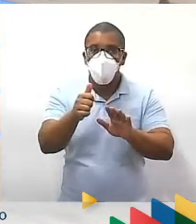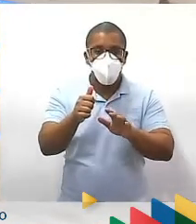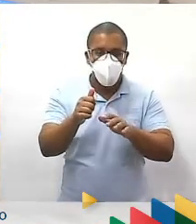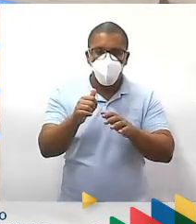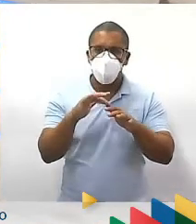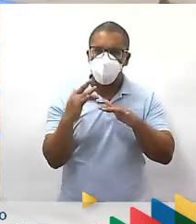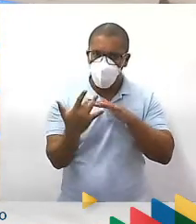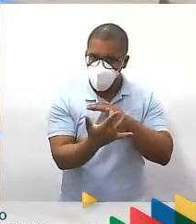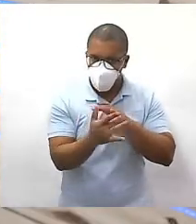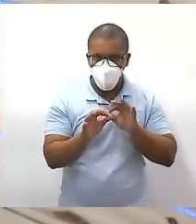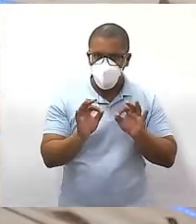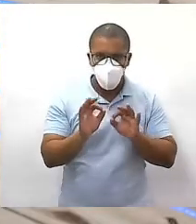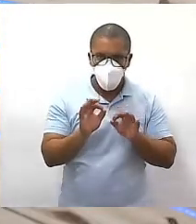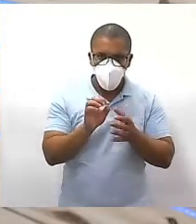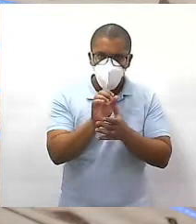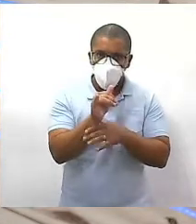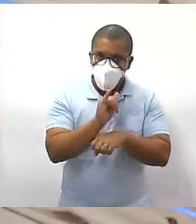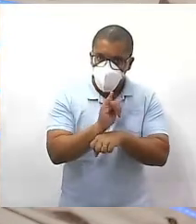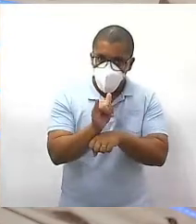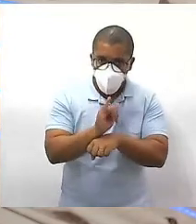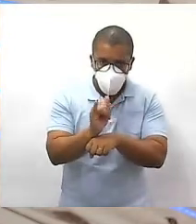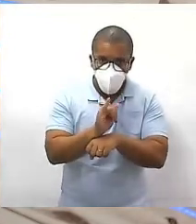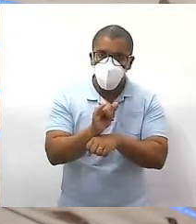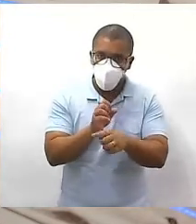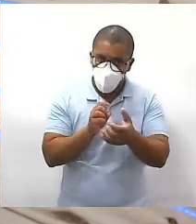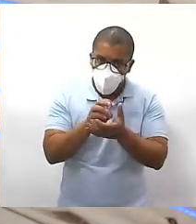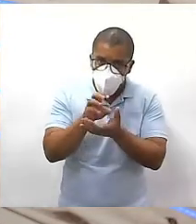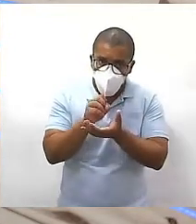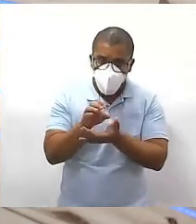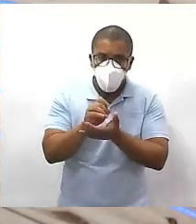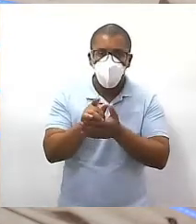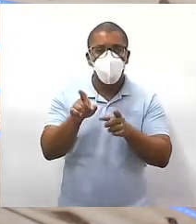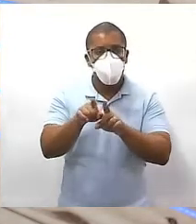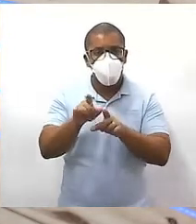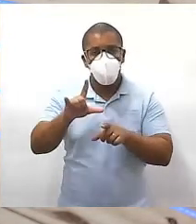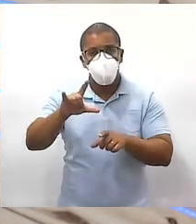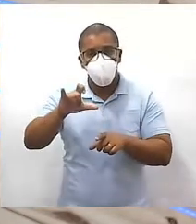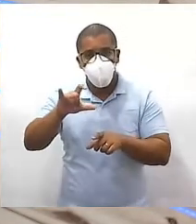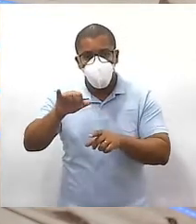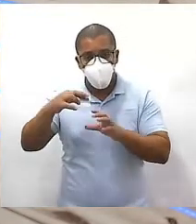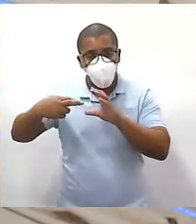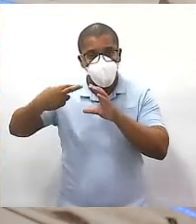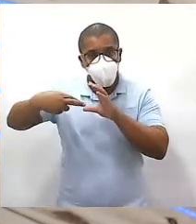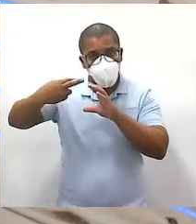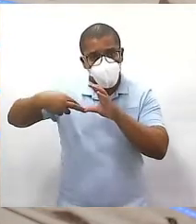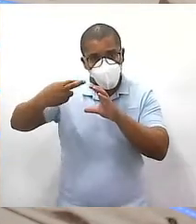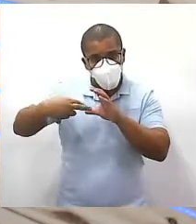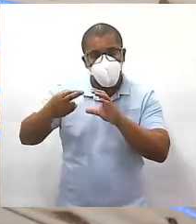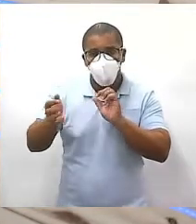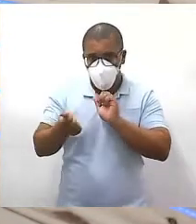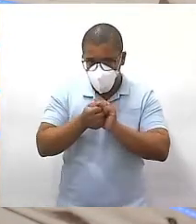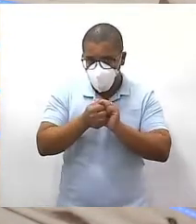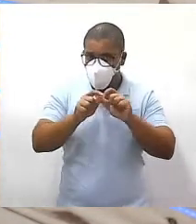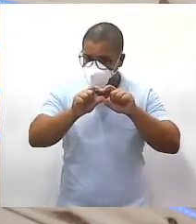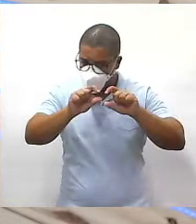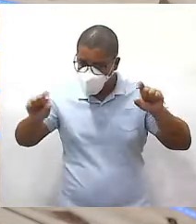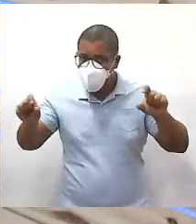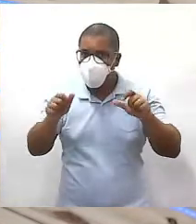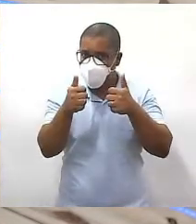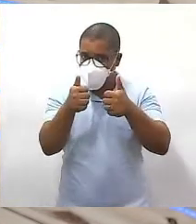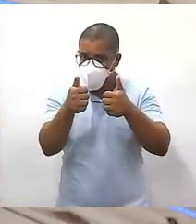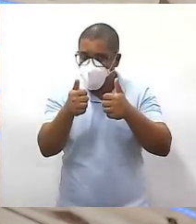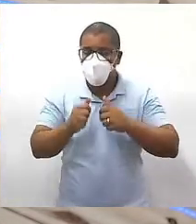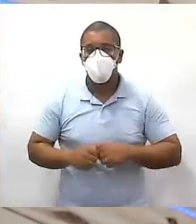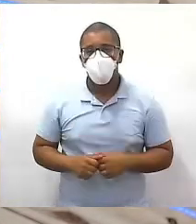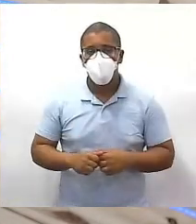redes sociais, entra aí no EducaPE, também esteja lá no nosso Instagram, Robertão da Transmissão, tudo junto, sem acento,